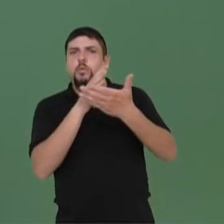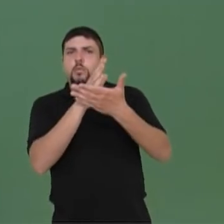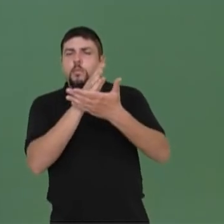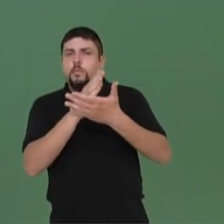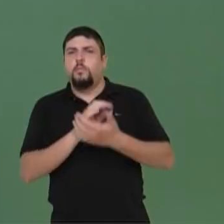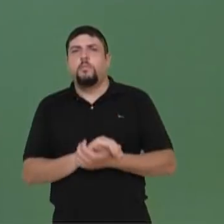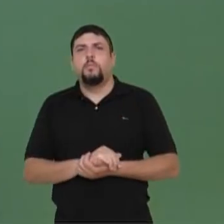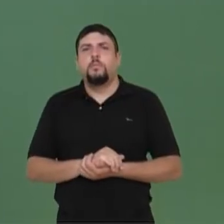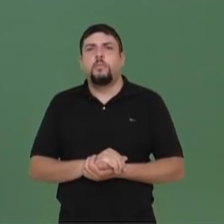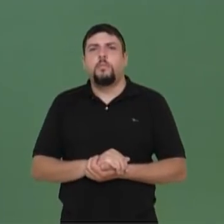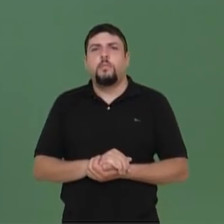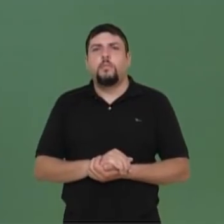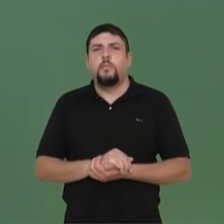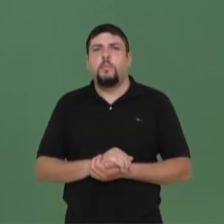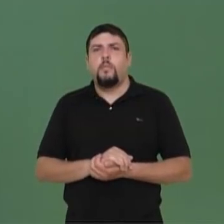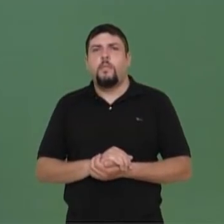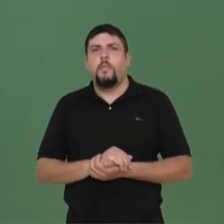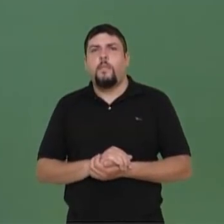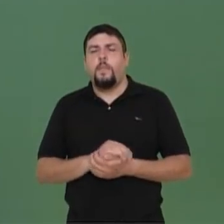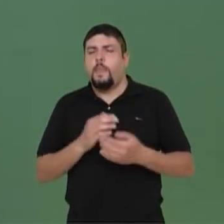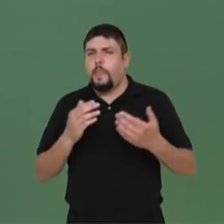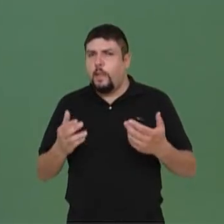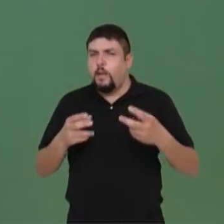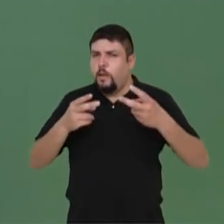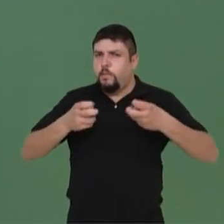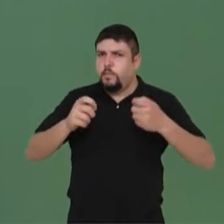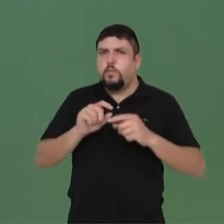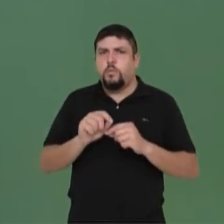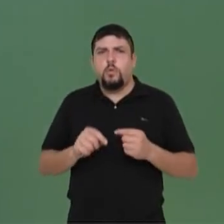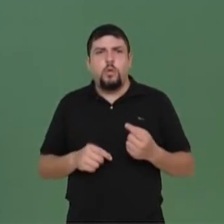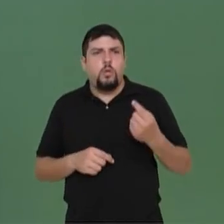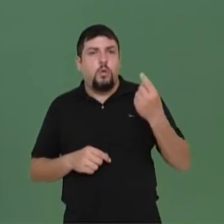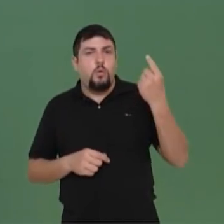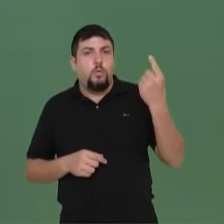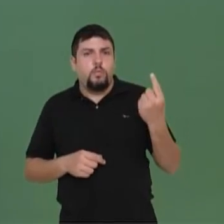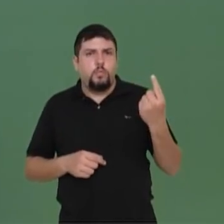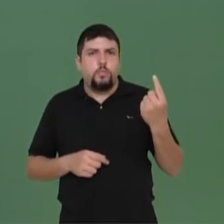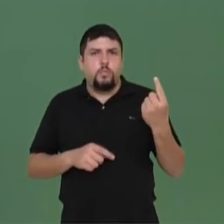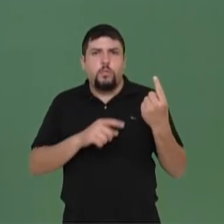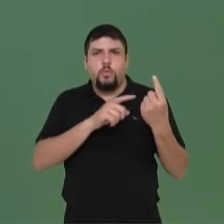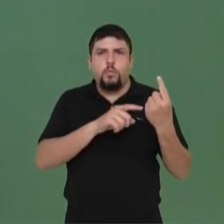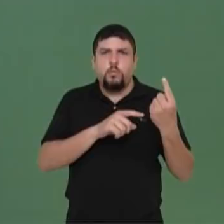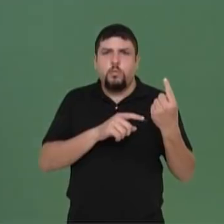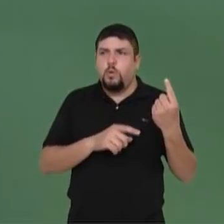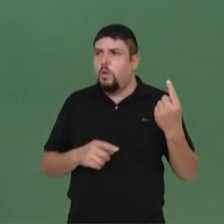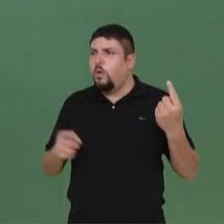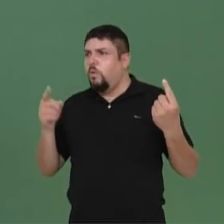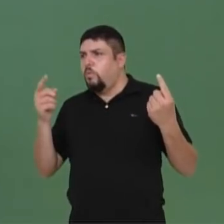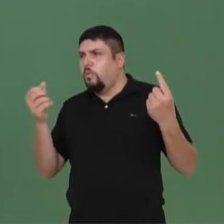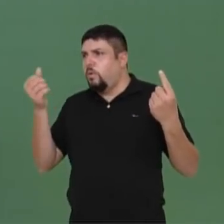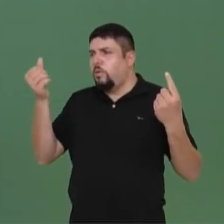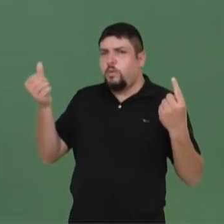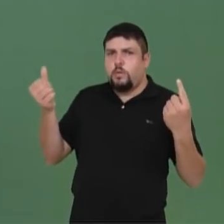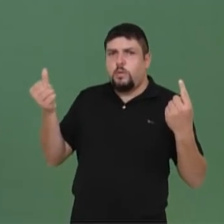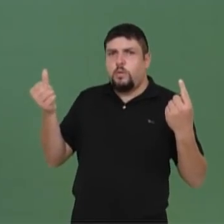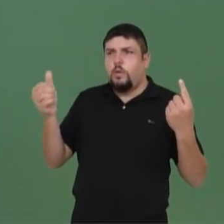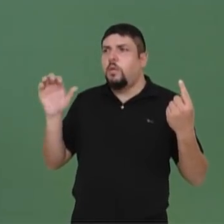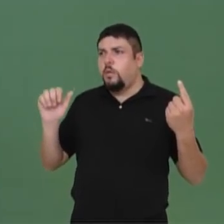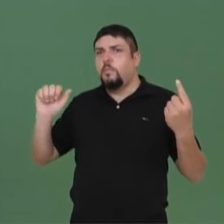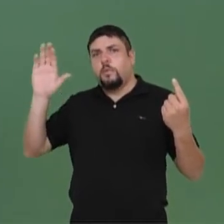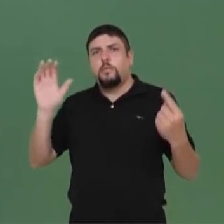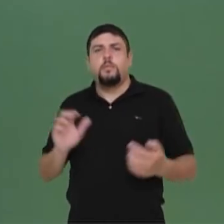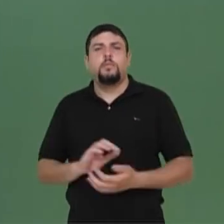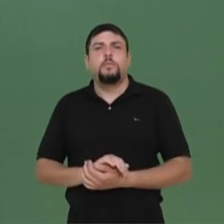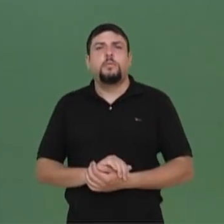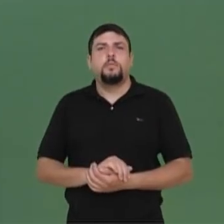Certo? Olha aqui, o dado que repete uma vez é 1. O dado que repete uma vez aqui é 6. É uma quantidade um pouco maior.